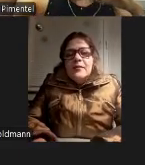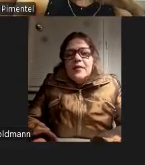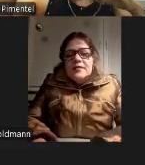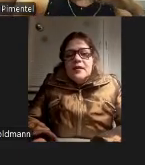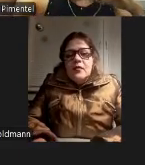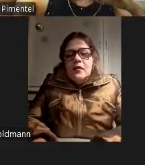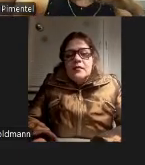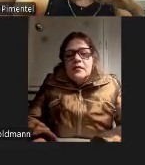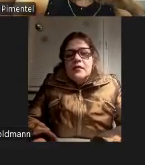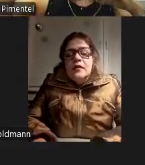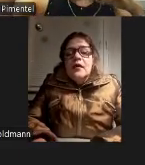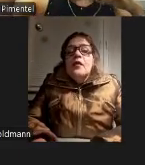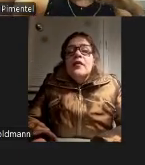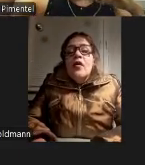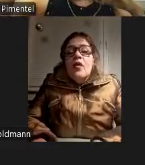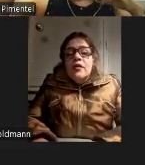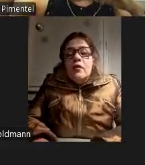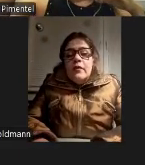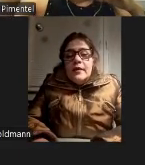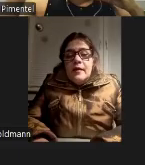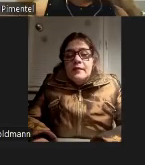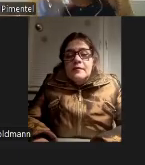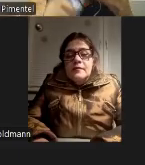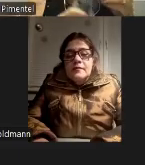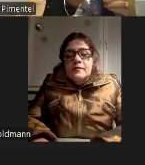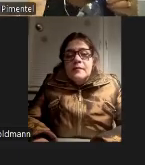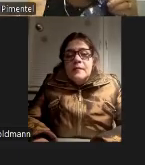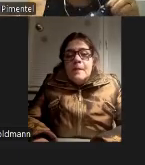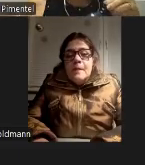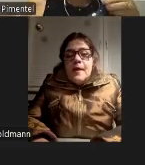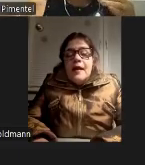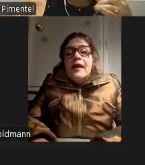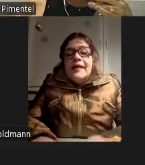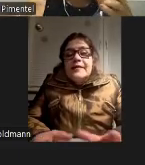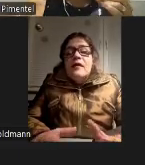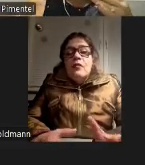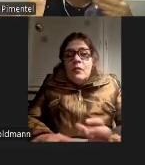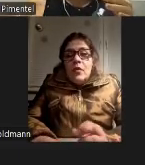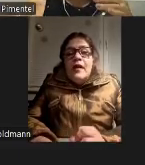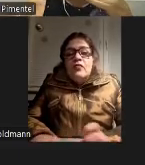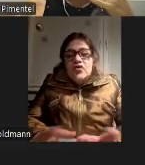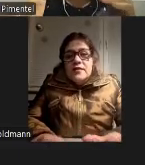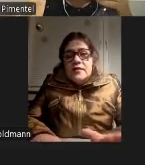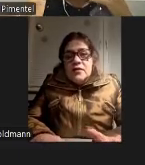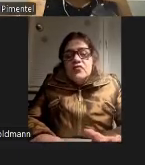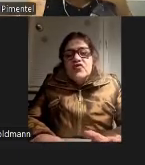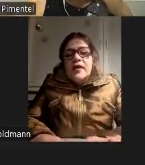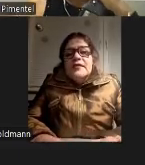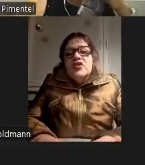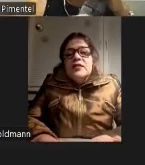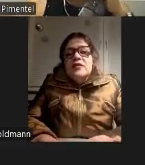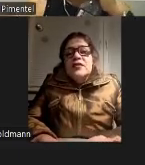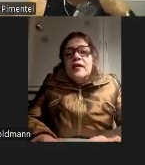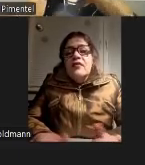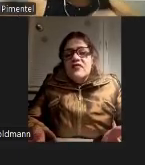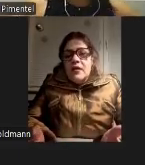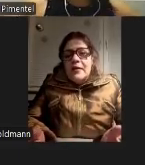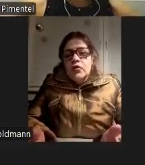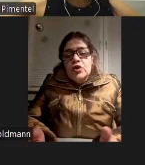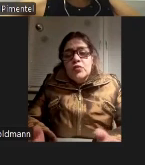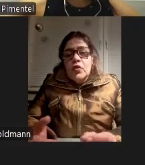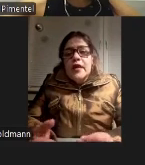necessária para a célula, o que ocorre com ela? Além de acumular os resíduos, né? Esses resíduos